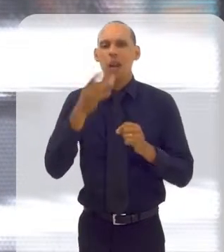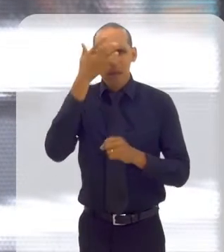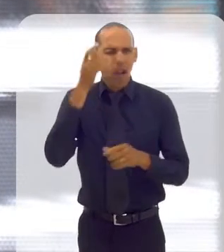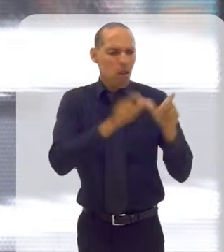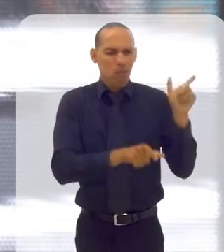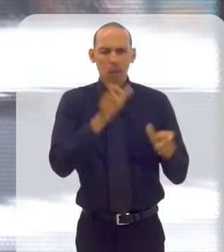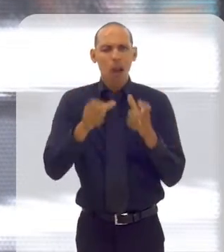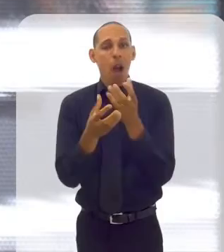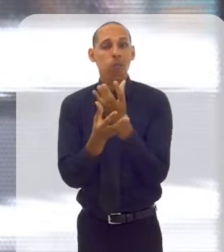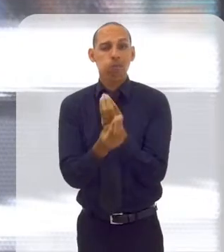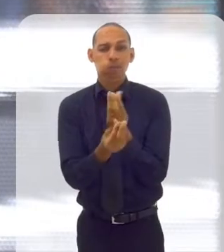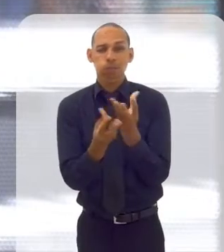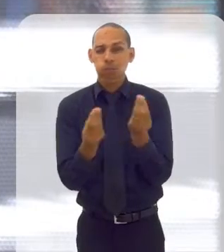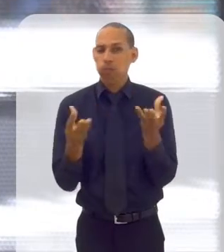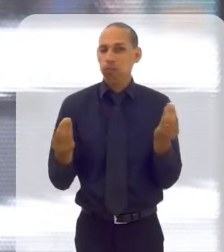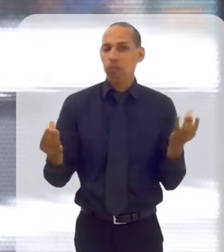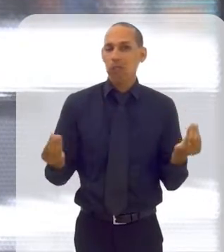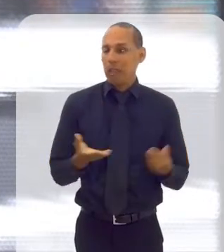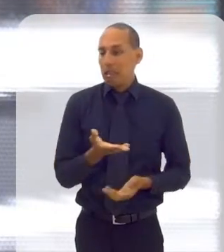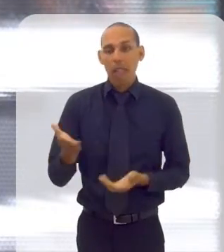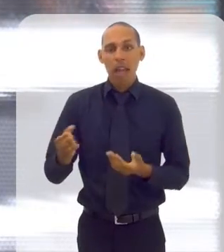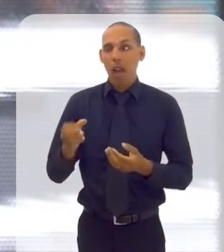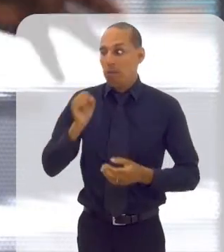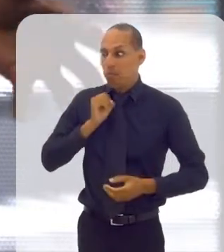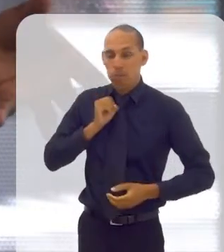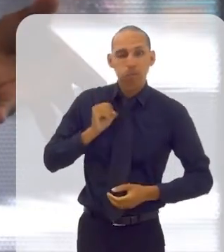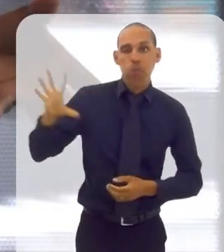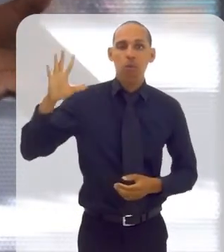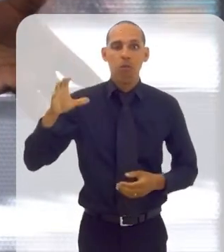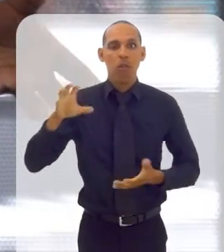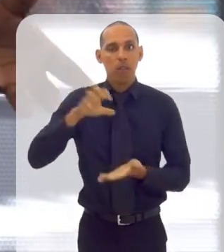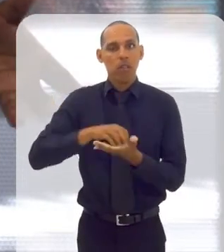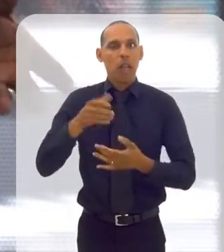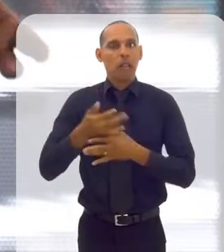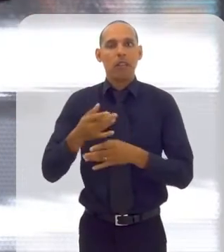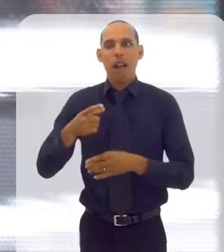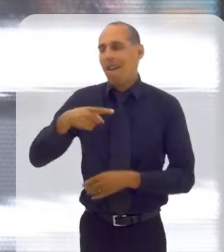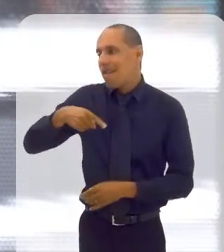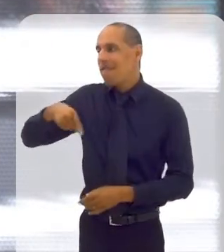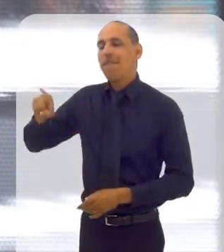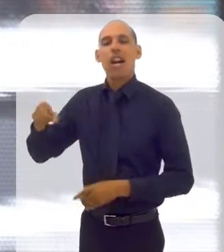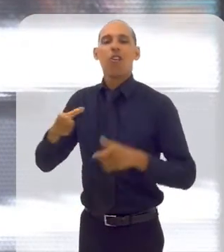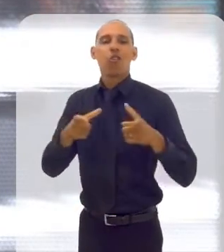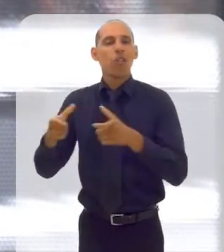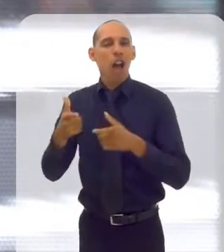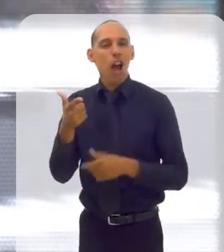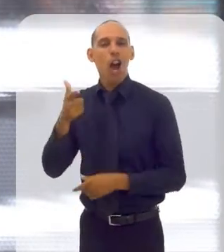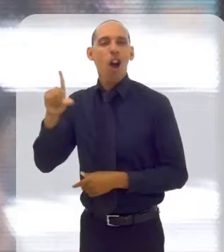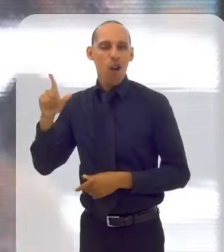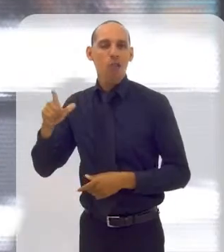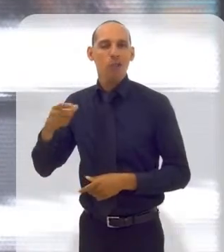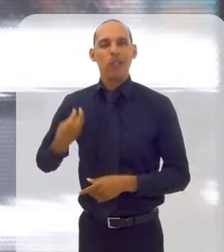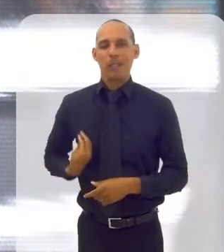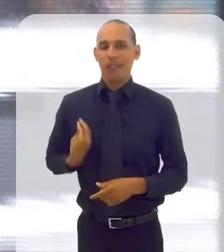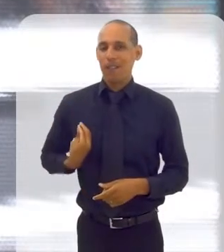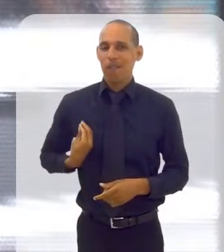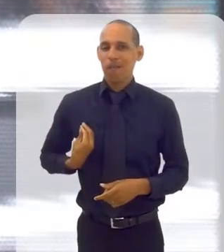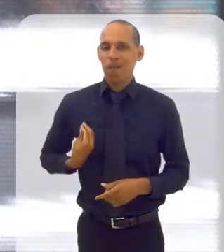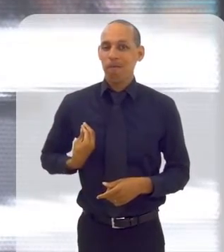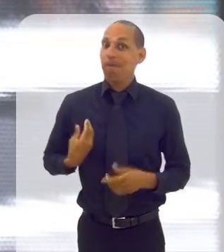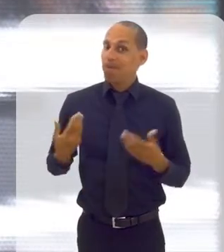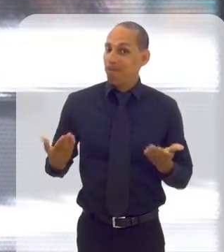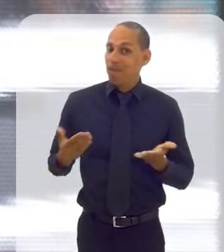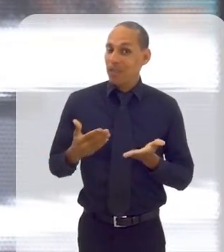quantidade muito grande de pessoas que são praticamente expulsas do centro da cidade e vão buscar moradias em outros lugares,